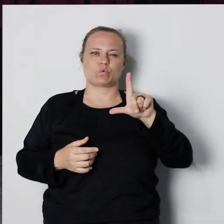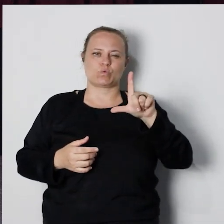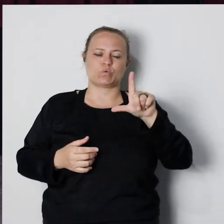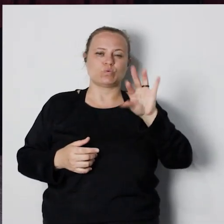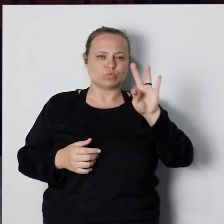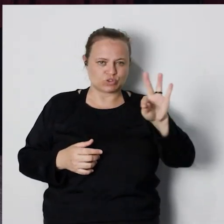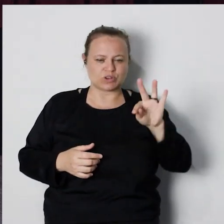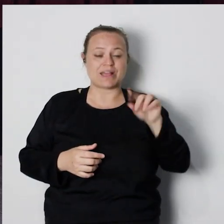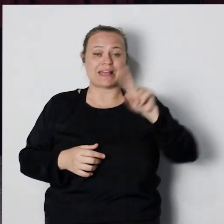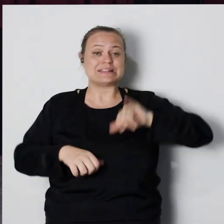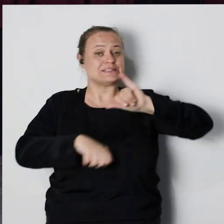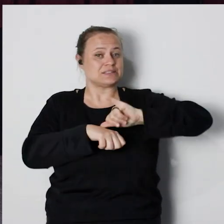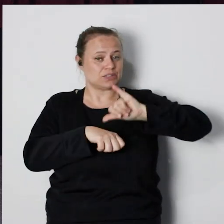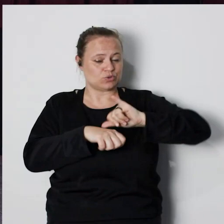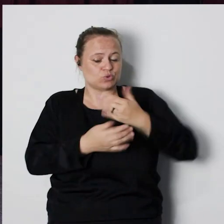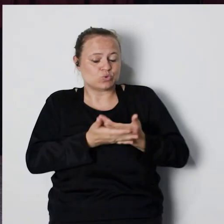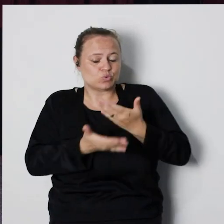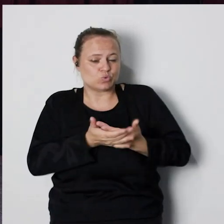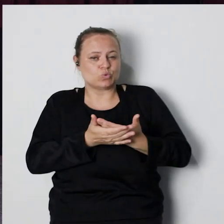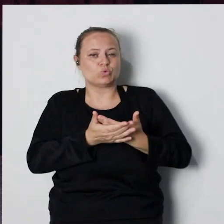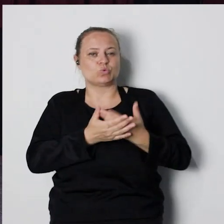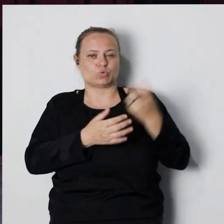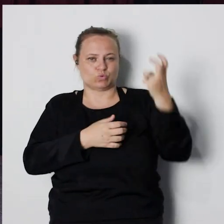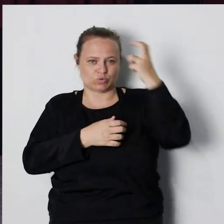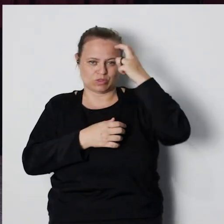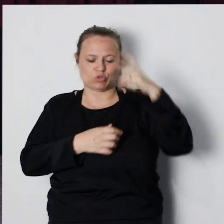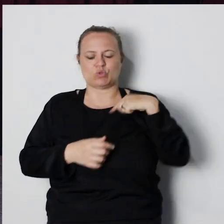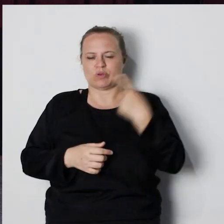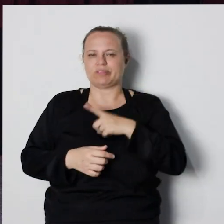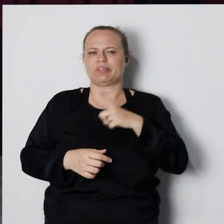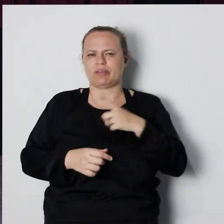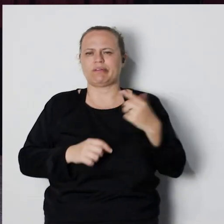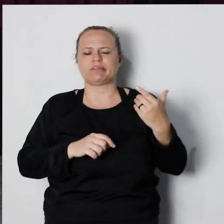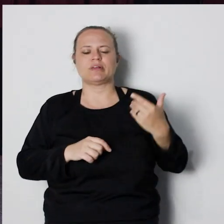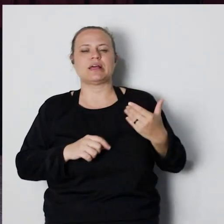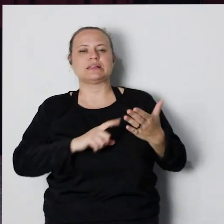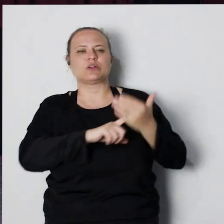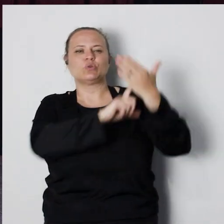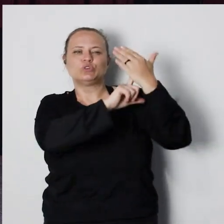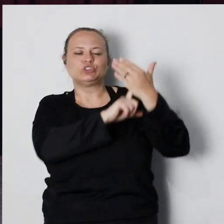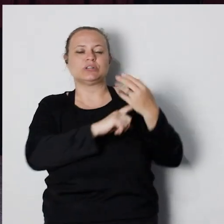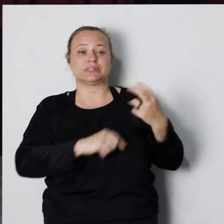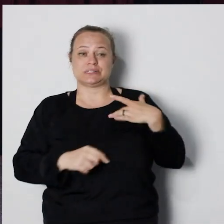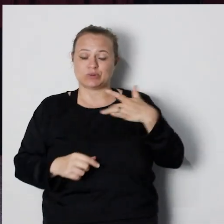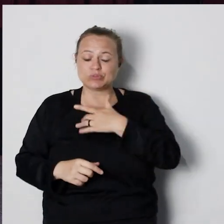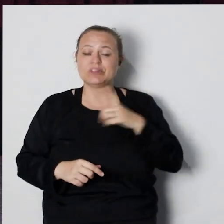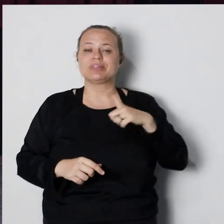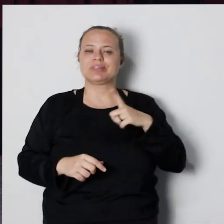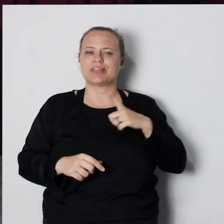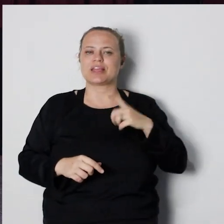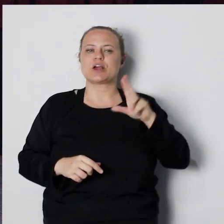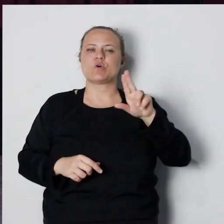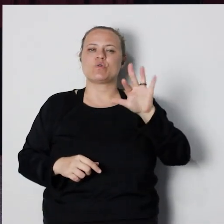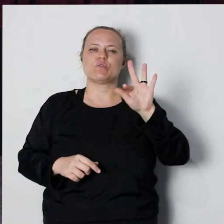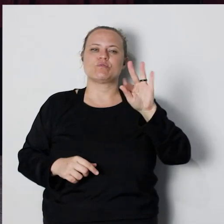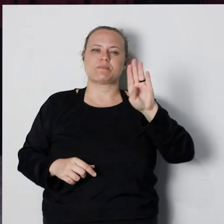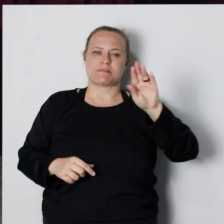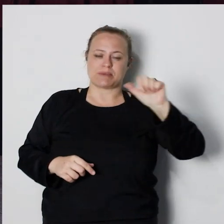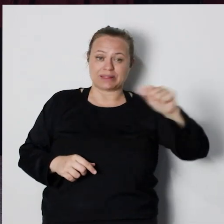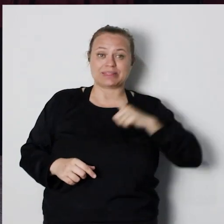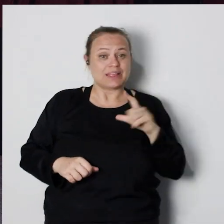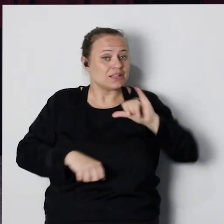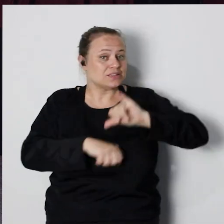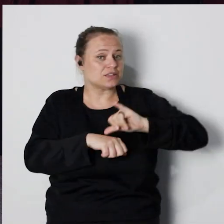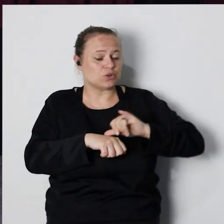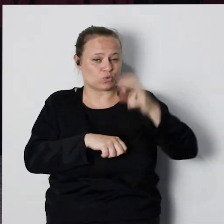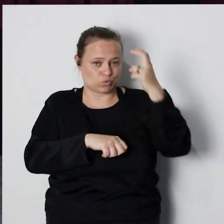ano. A Universidade da Bahia tem um CULT, que é um centro de estudos culturais, assim como a gente tem centro tecnológico, centro